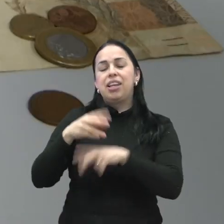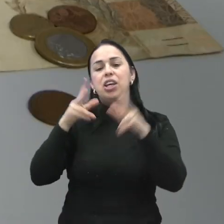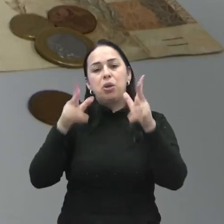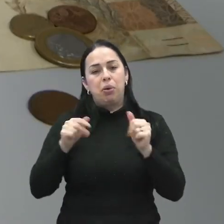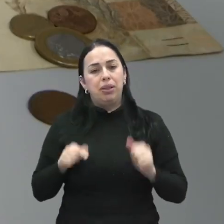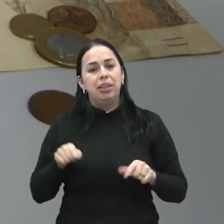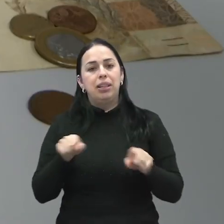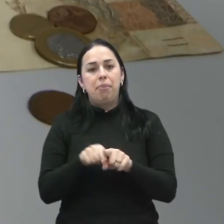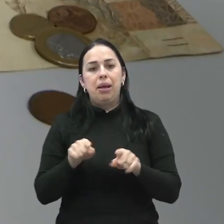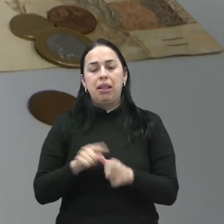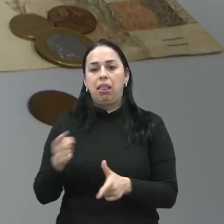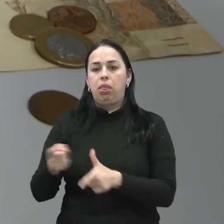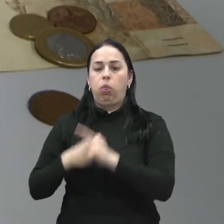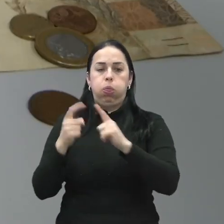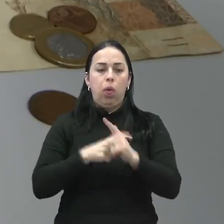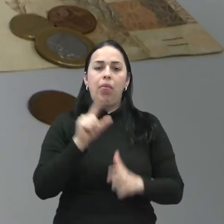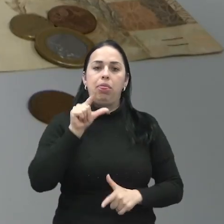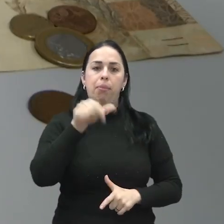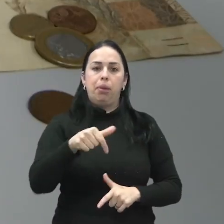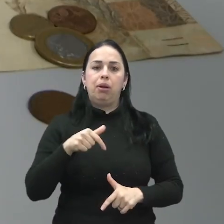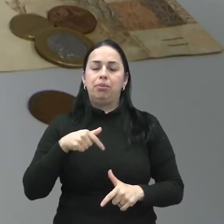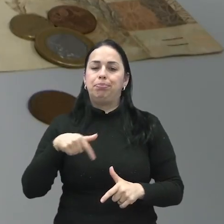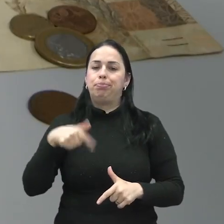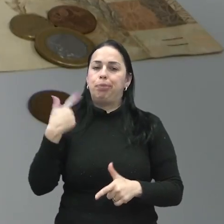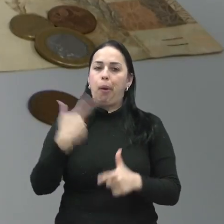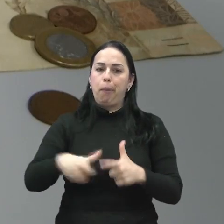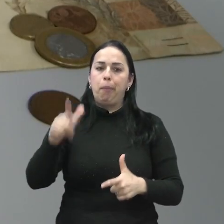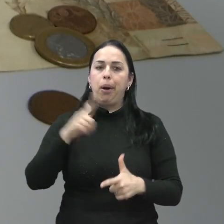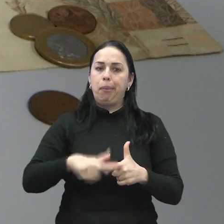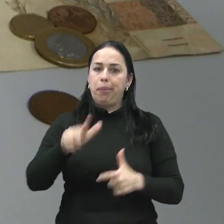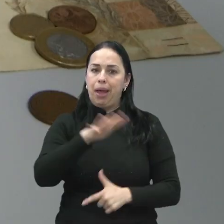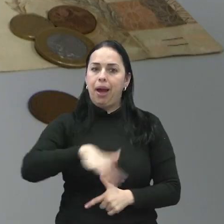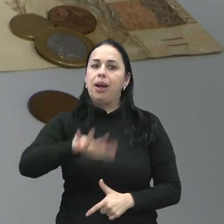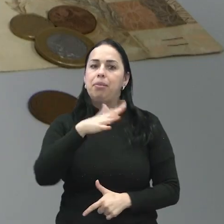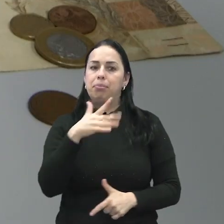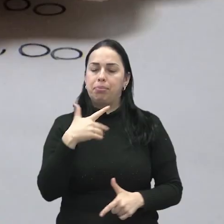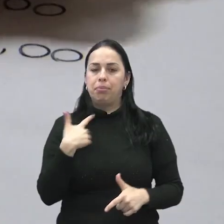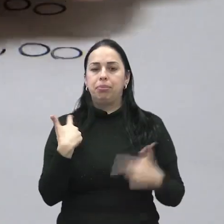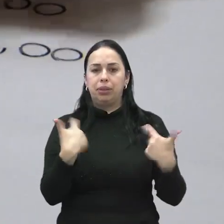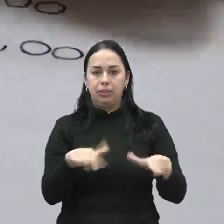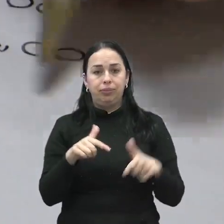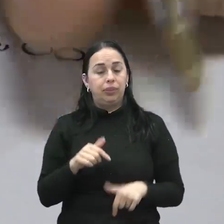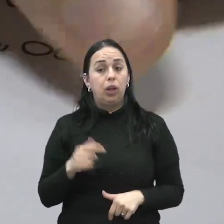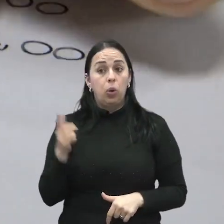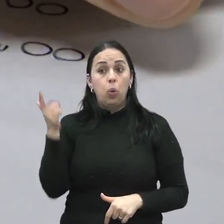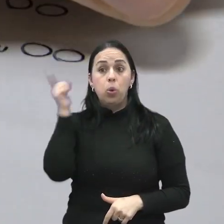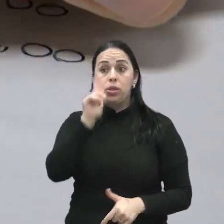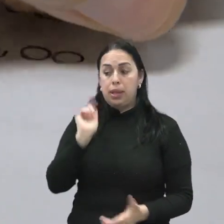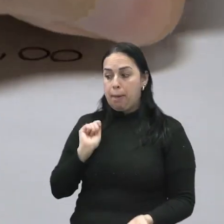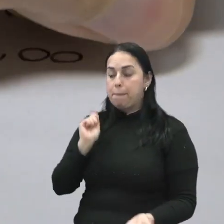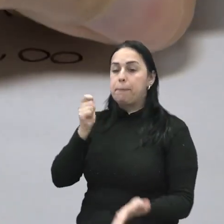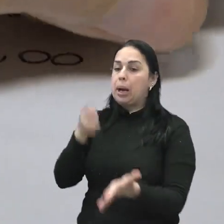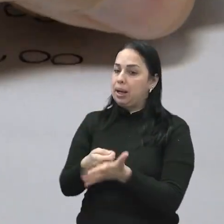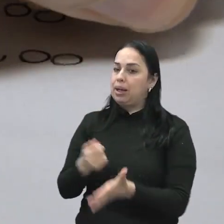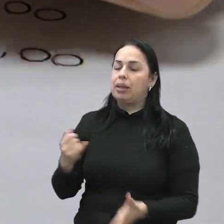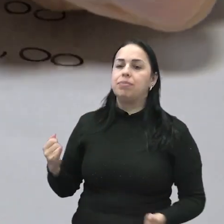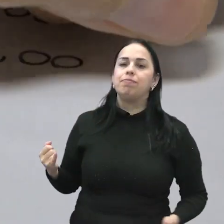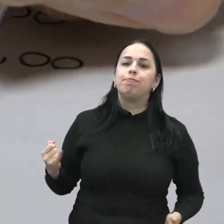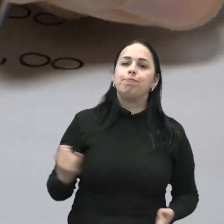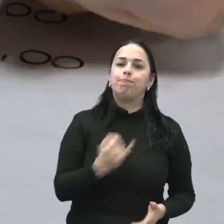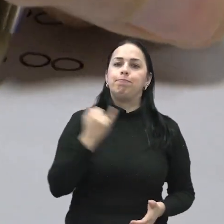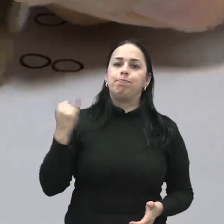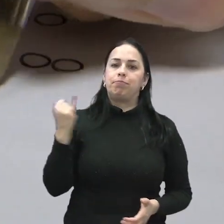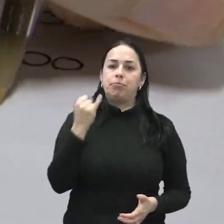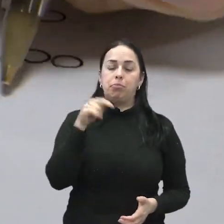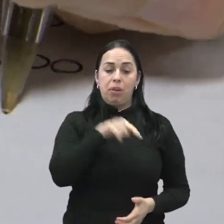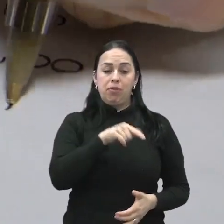A inadimplência impossibilita várias questões da área profissional. Conseguir quitar a dívida é